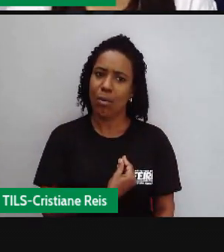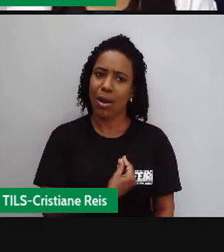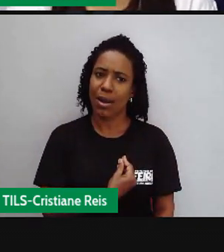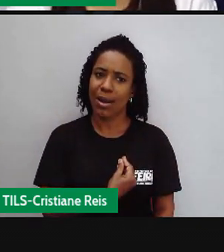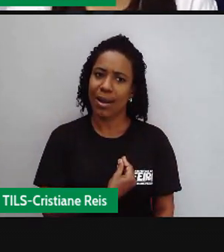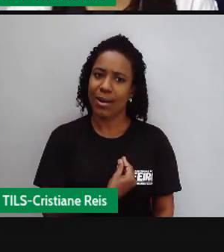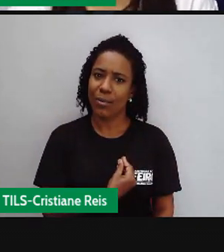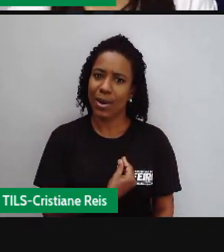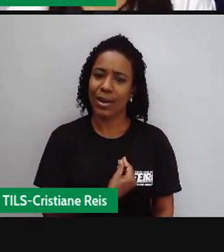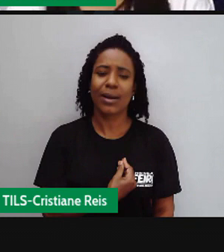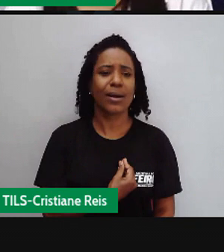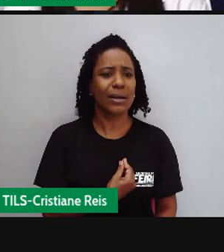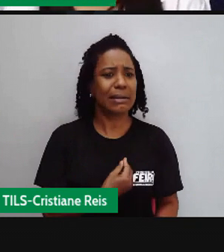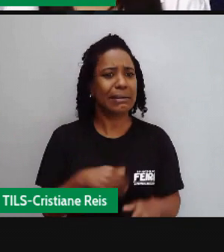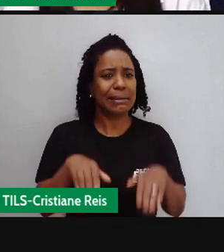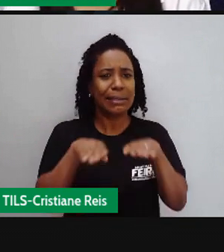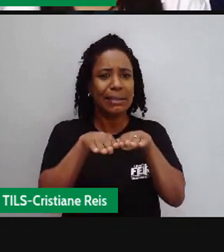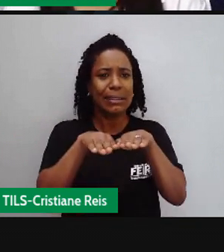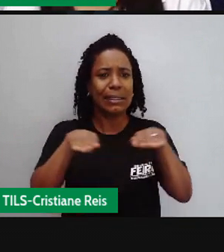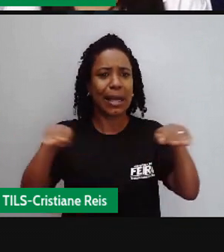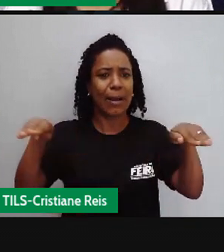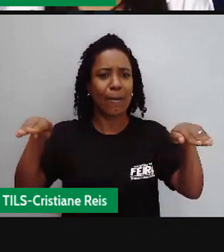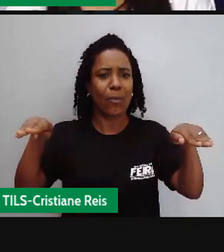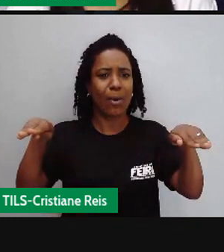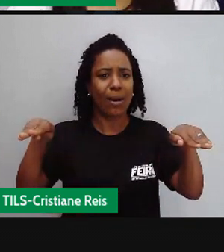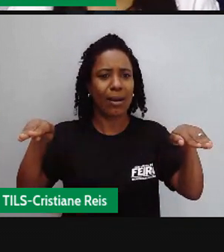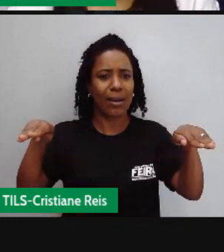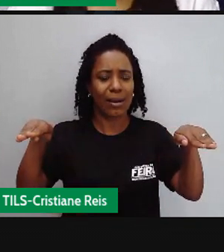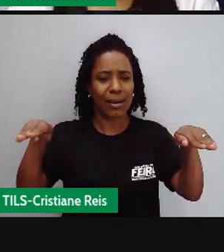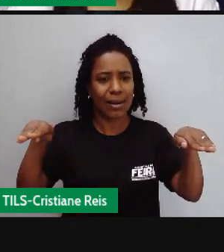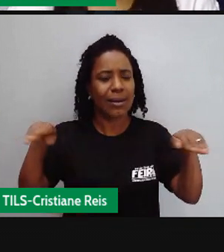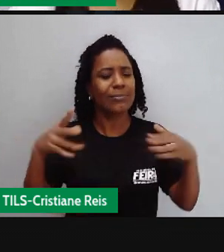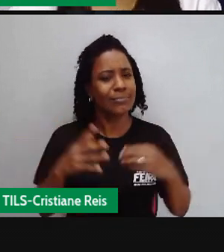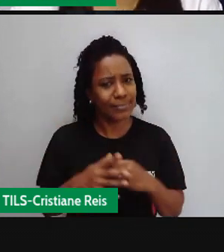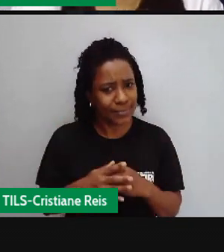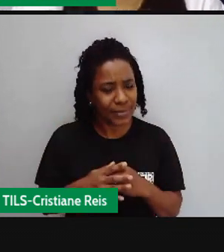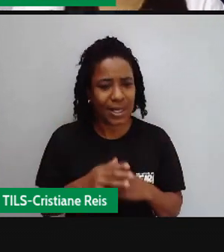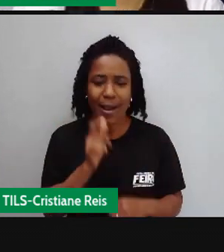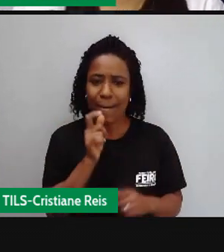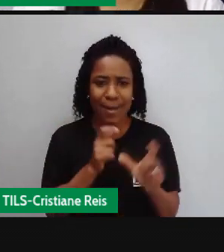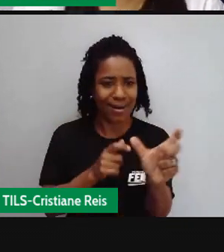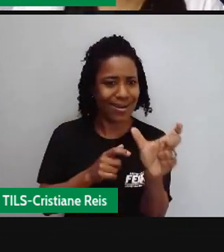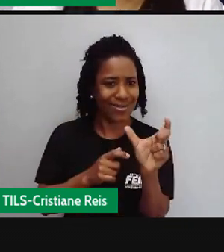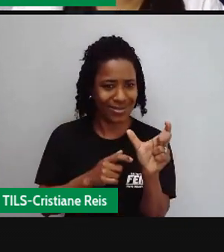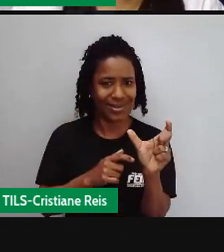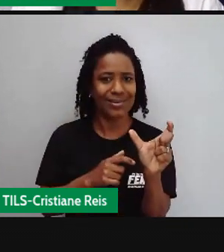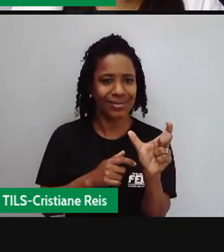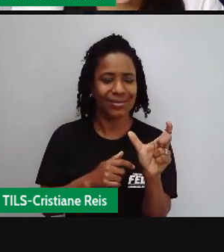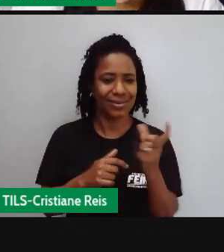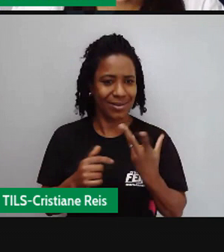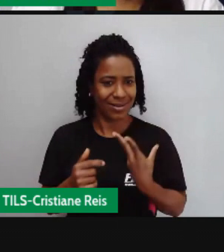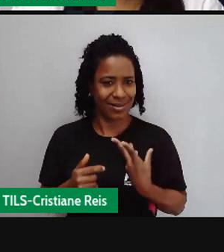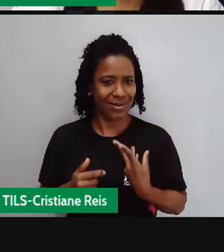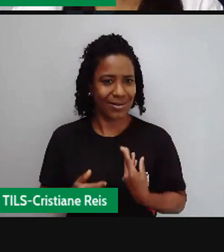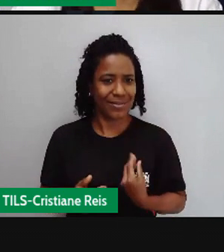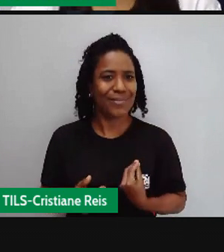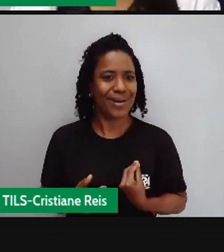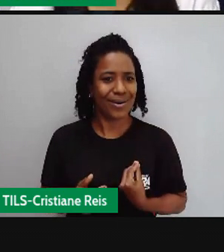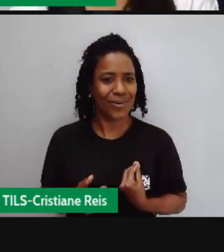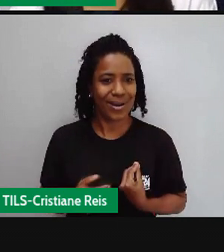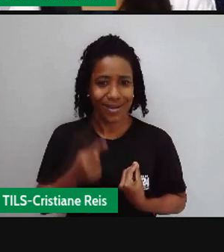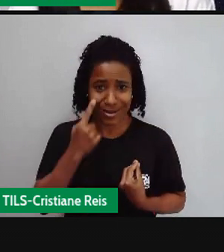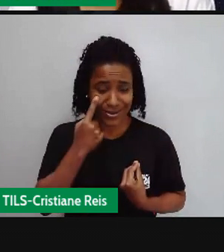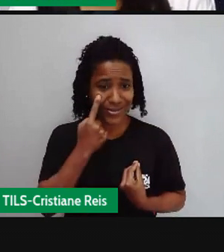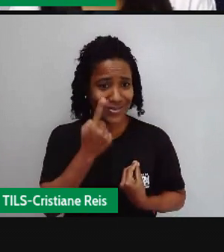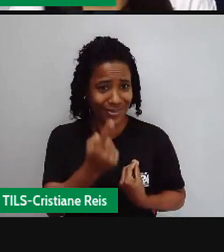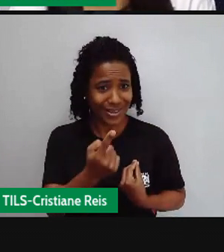Mágoa, tábua. Na palavra mágoa, a gente observa aí a utilização da letra O. Na